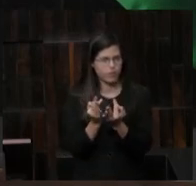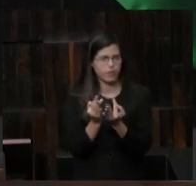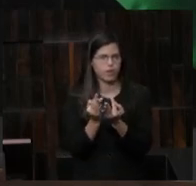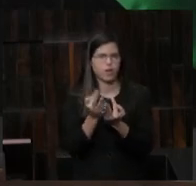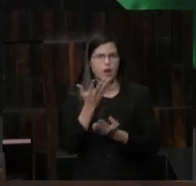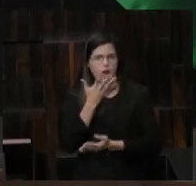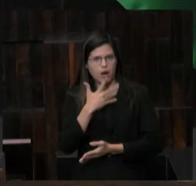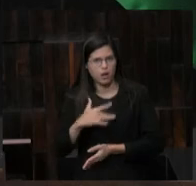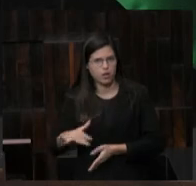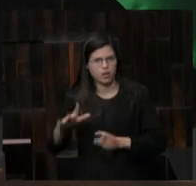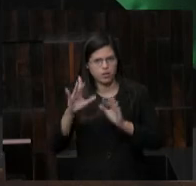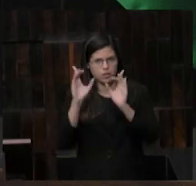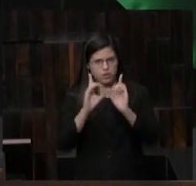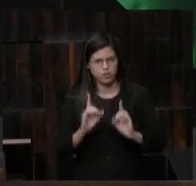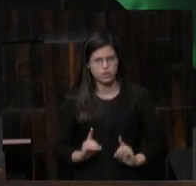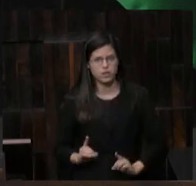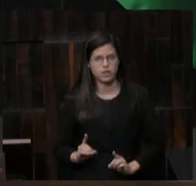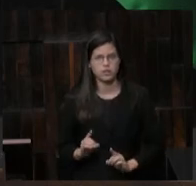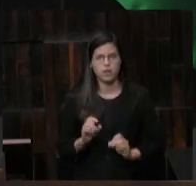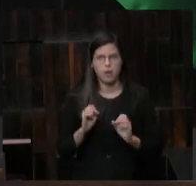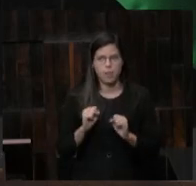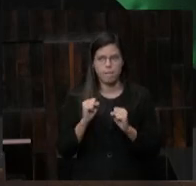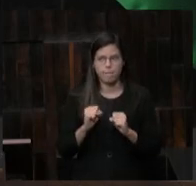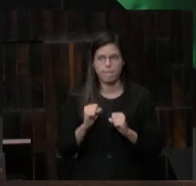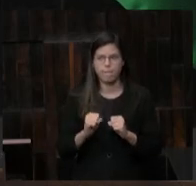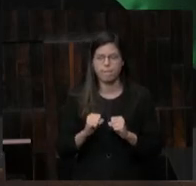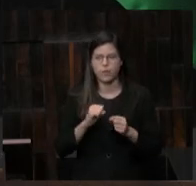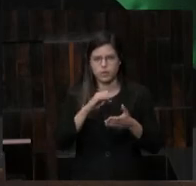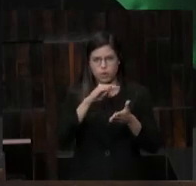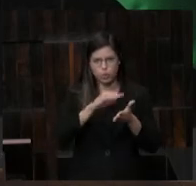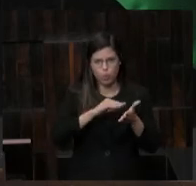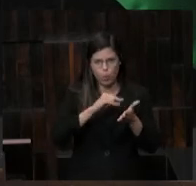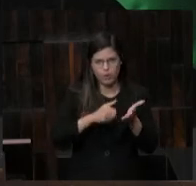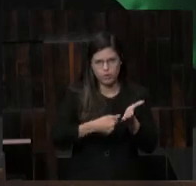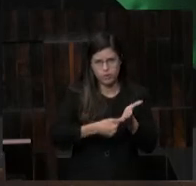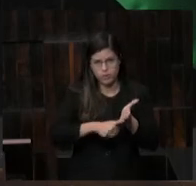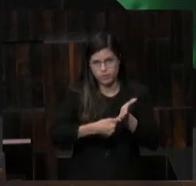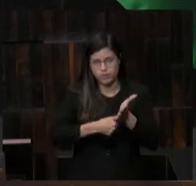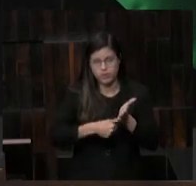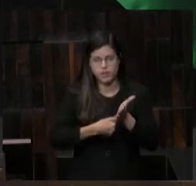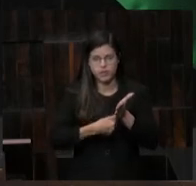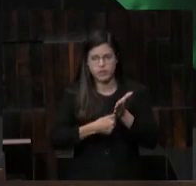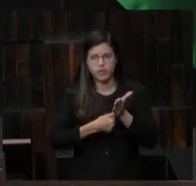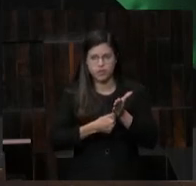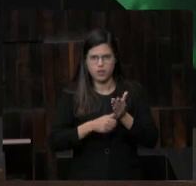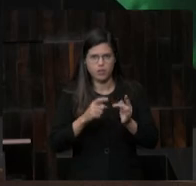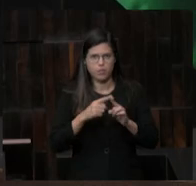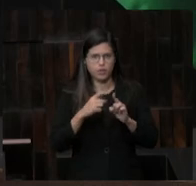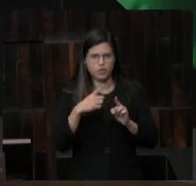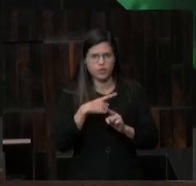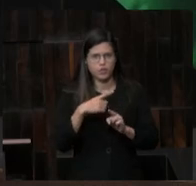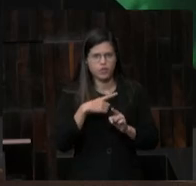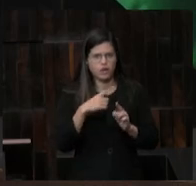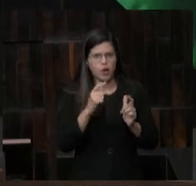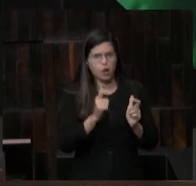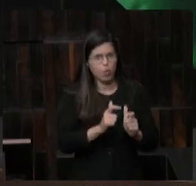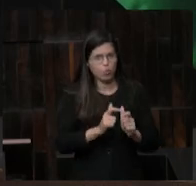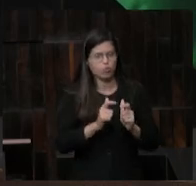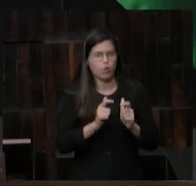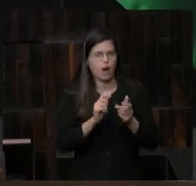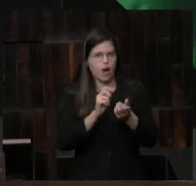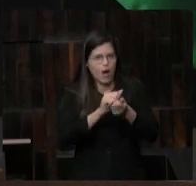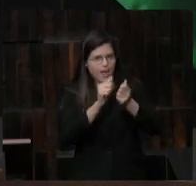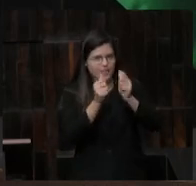criança com deficiência, que ela possa tirar o seu documento de identidade, mas que ela tenha um espaço adequado com